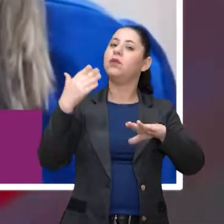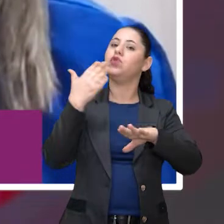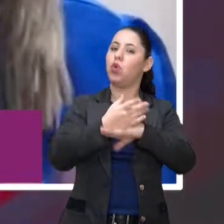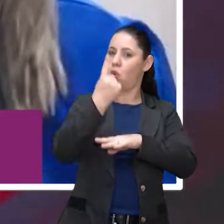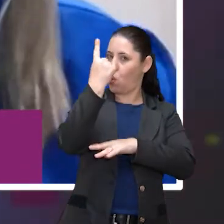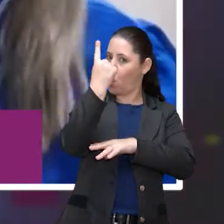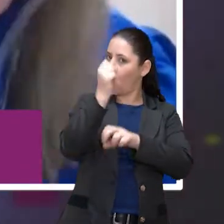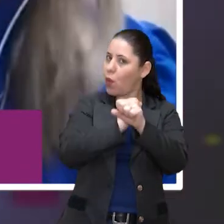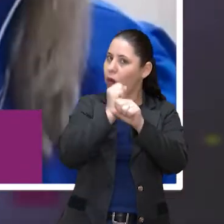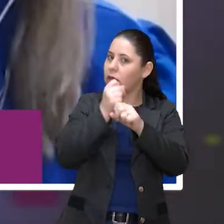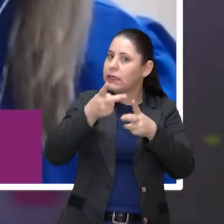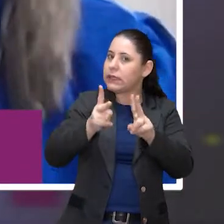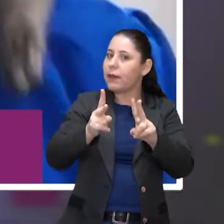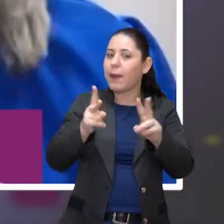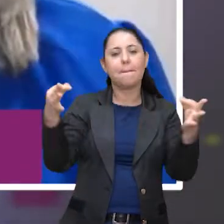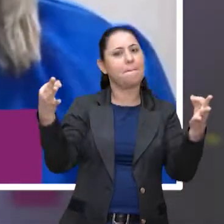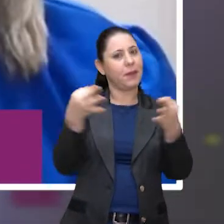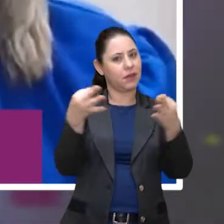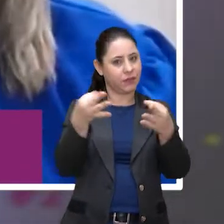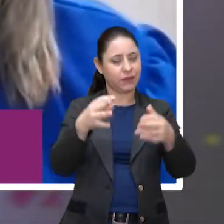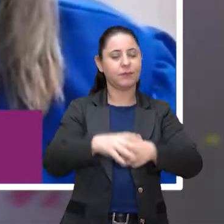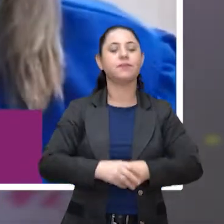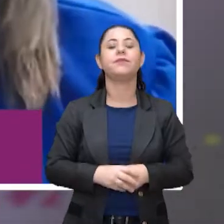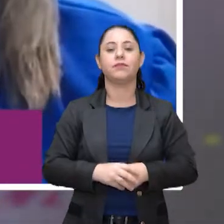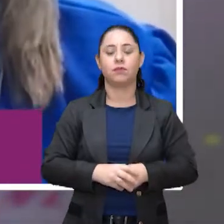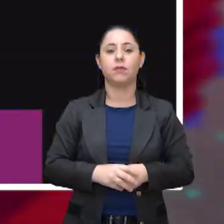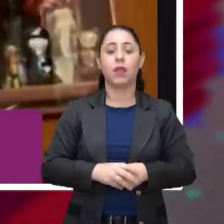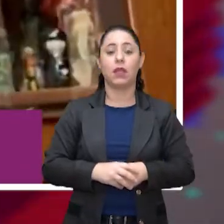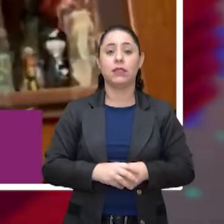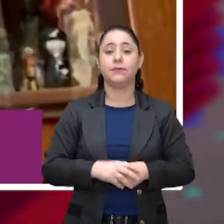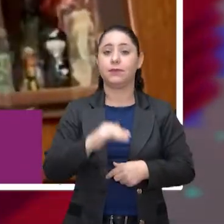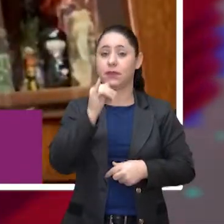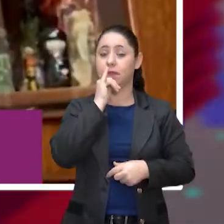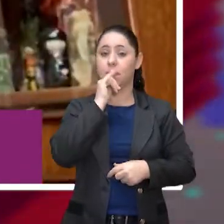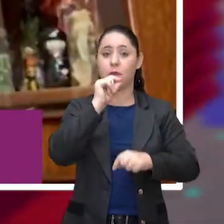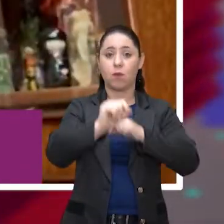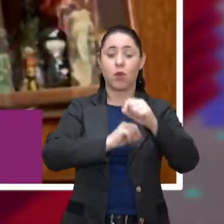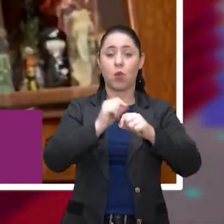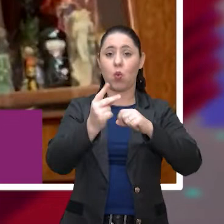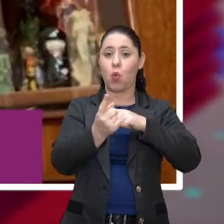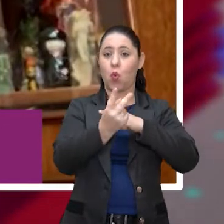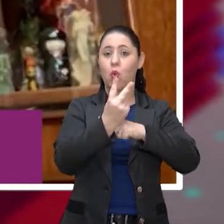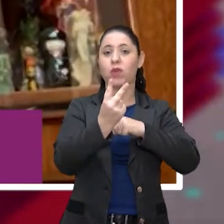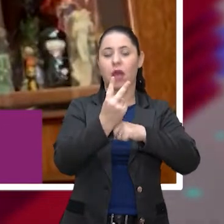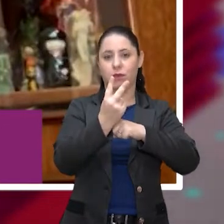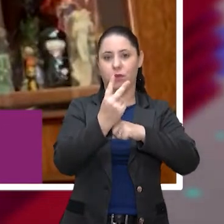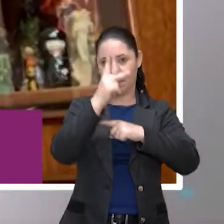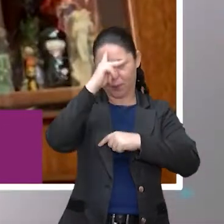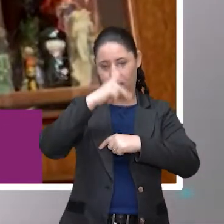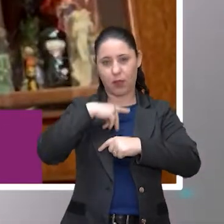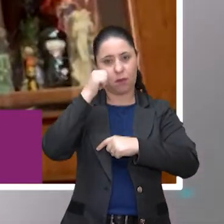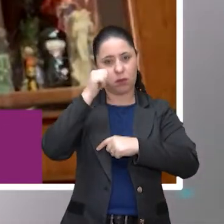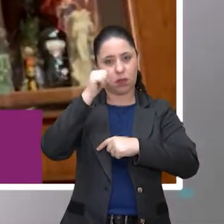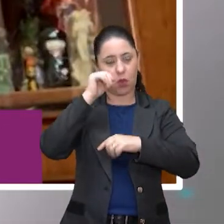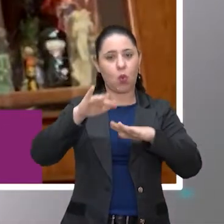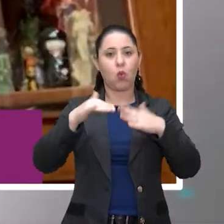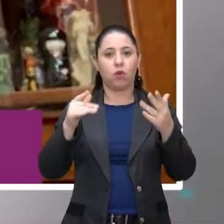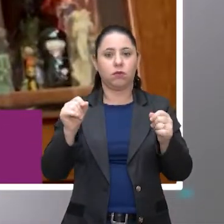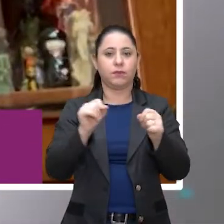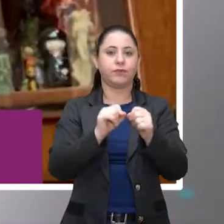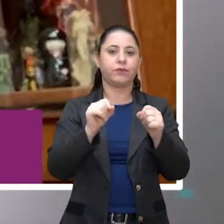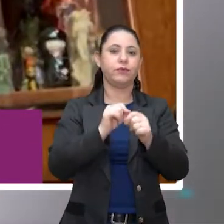pelo menos uma vez ao ano. Perfeito, perfeito. O autoexame, que seria o autocuidado, a mulher,